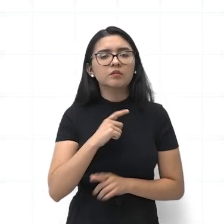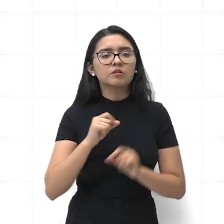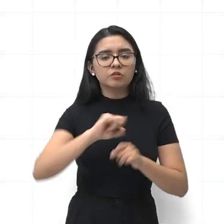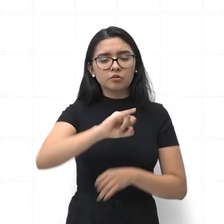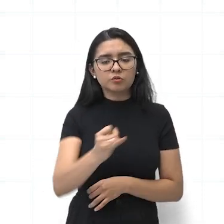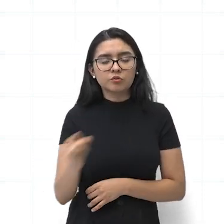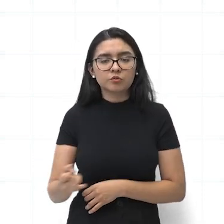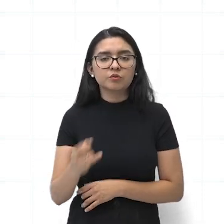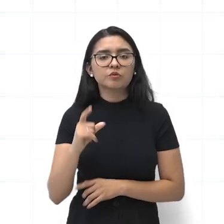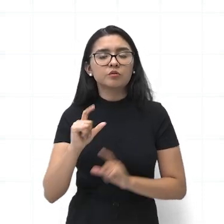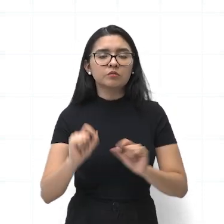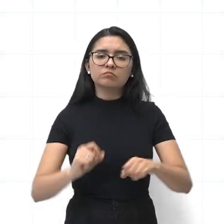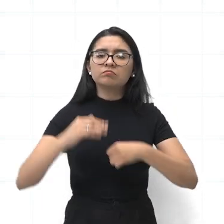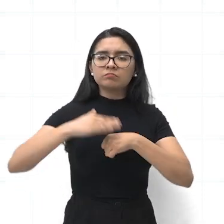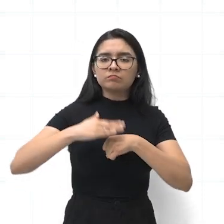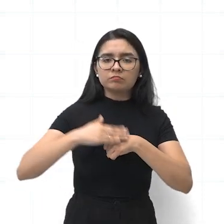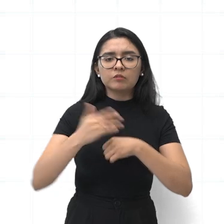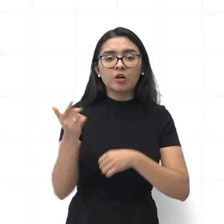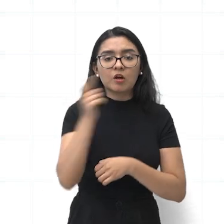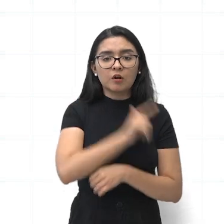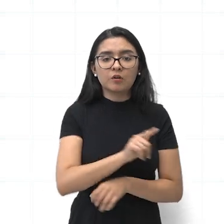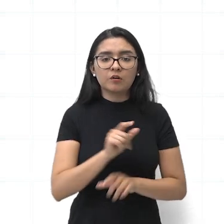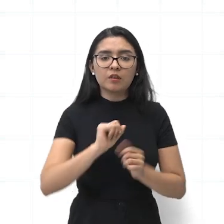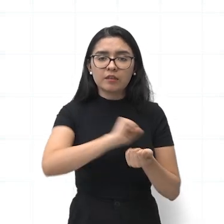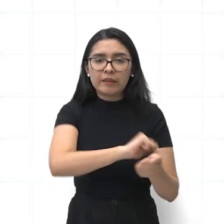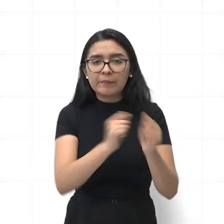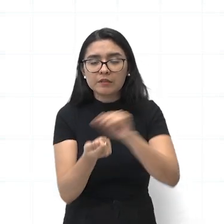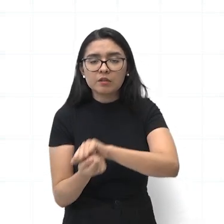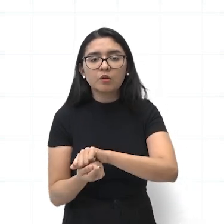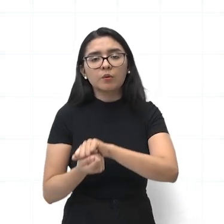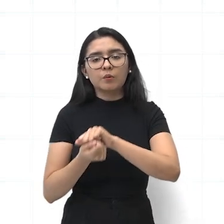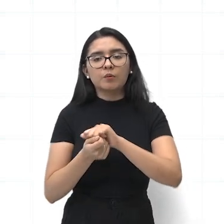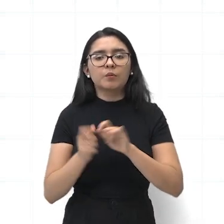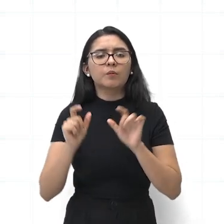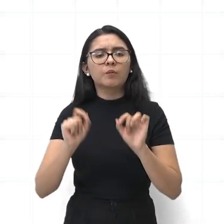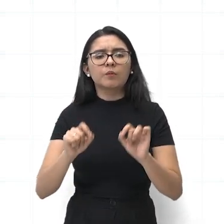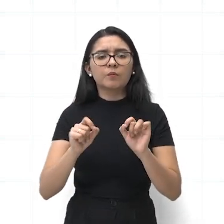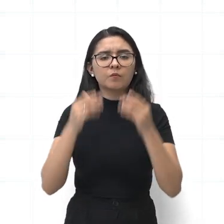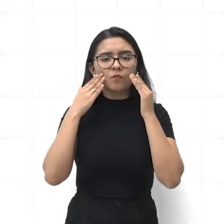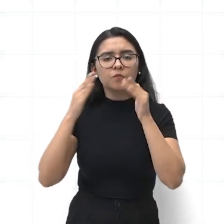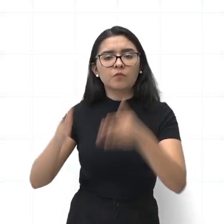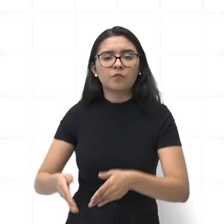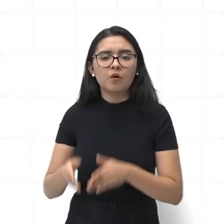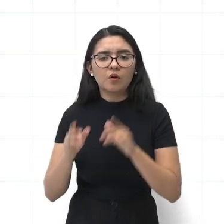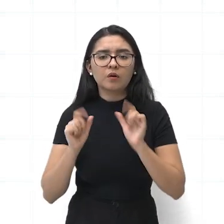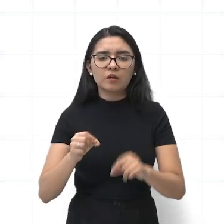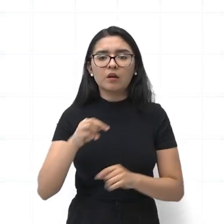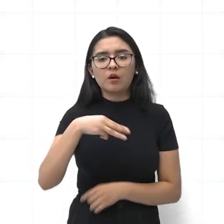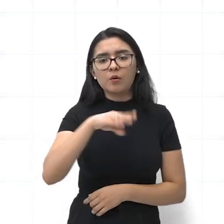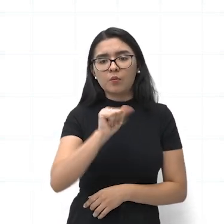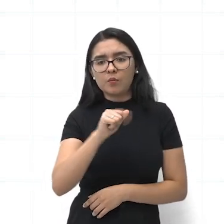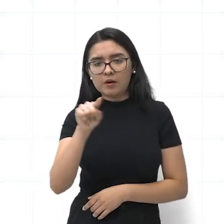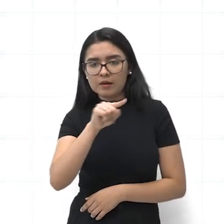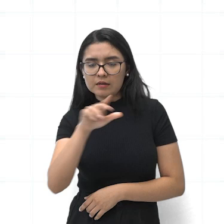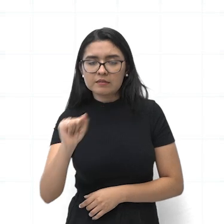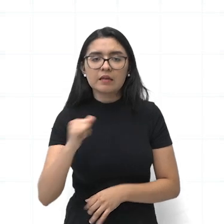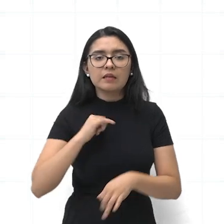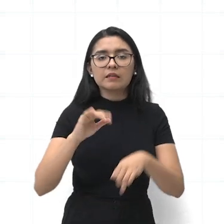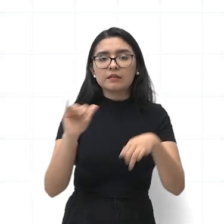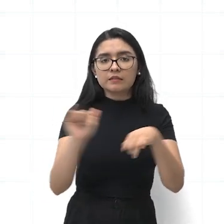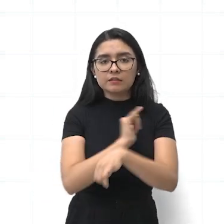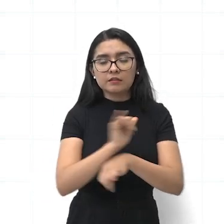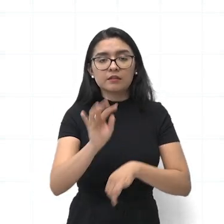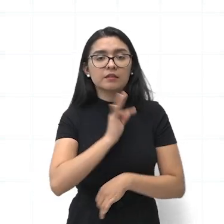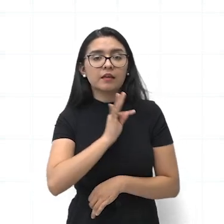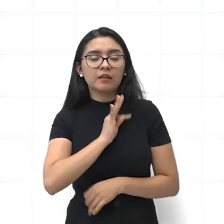meio de realização pessoal, adaptando ali com um grande enfoque no Neuasa. E aí para a gente relembrar, o Neuasa são aquelas técnicas que